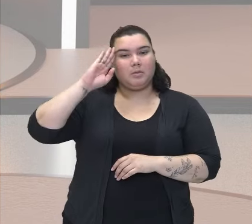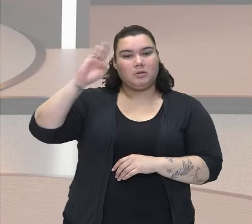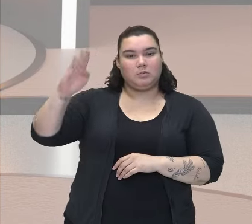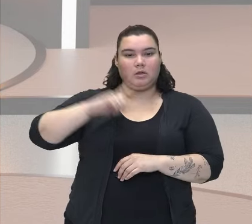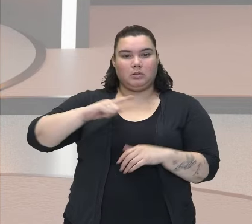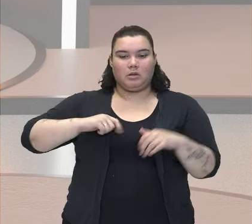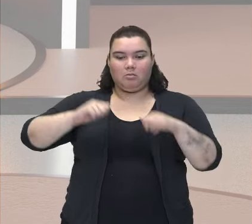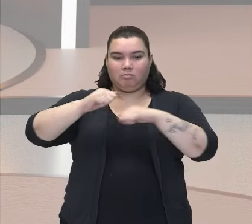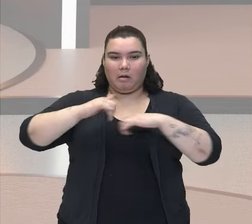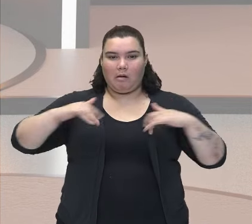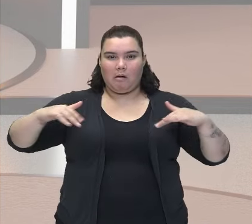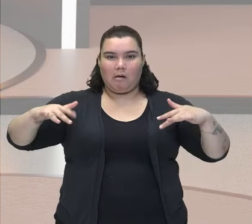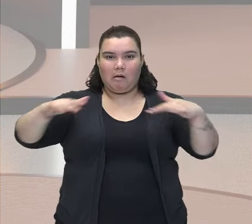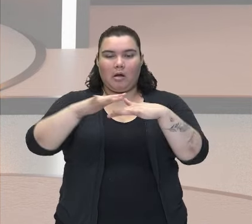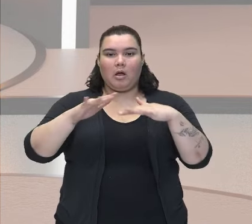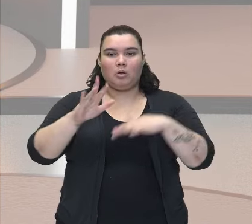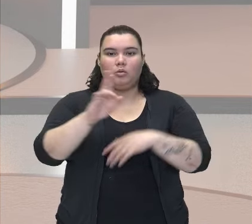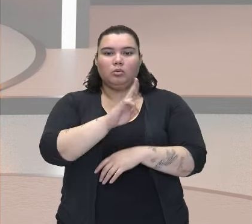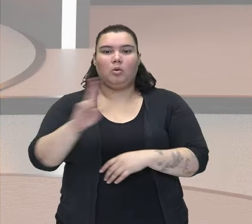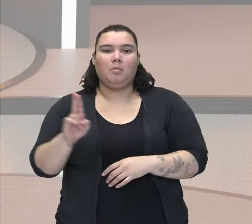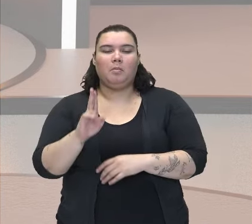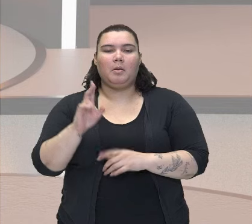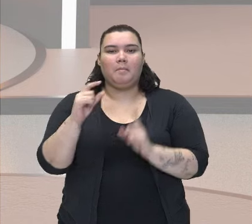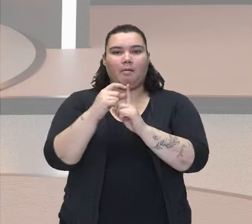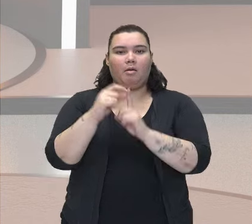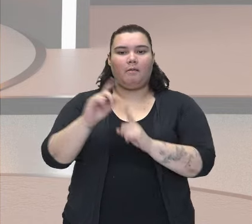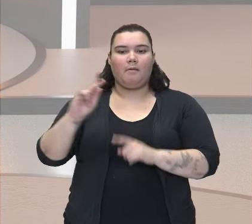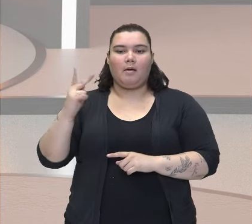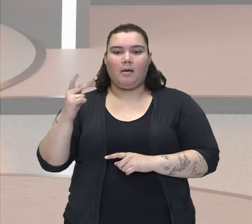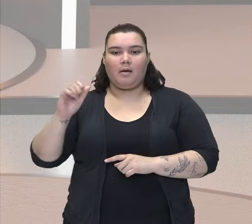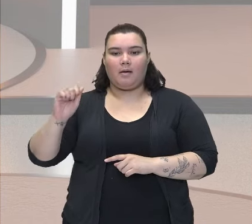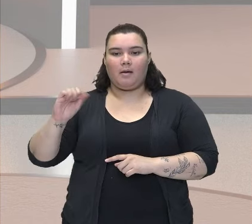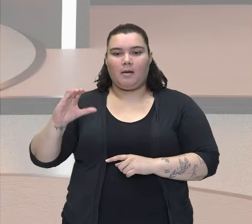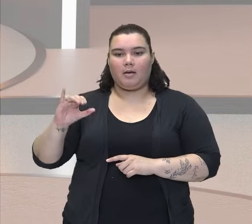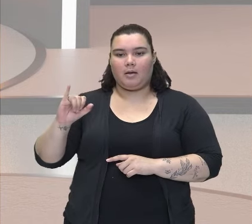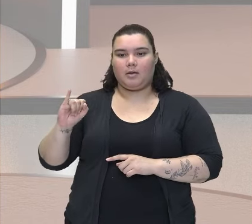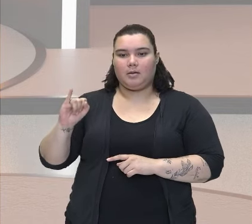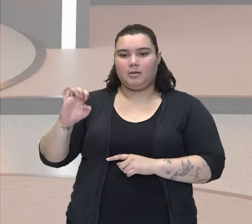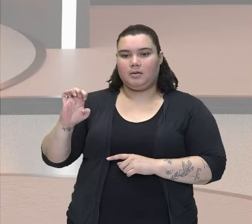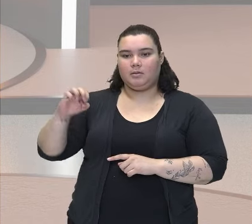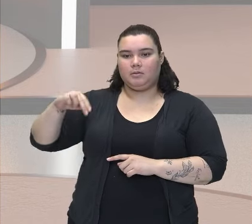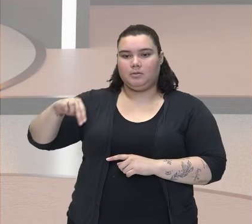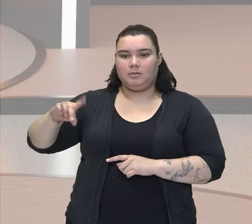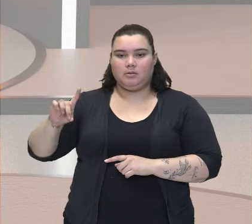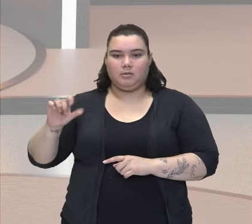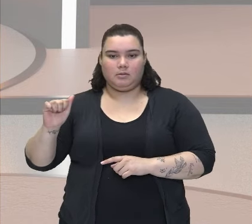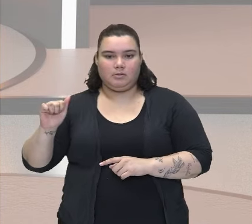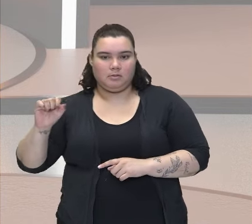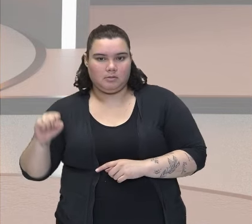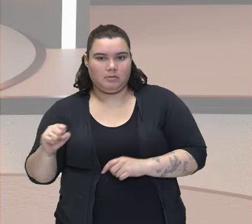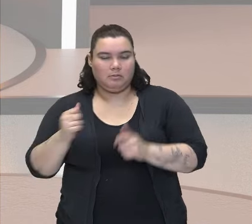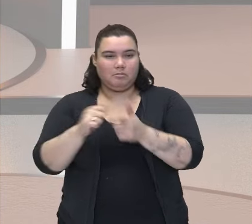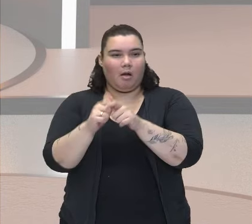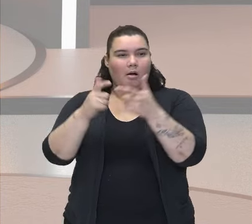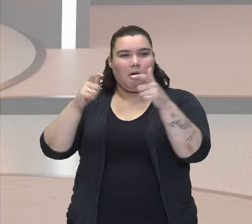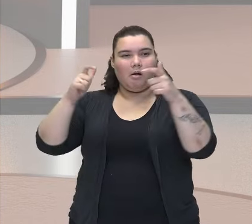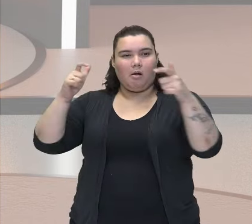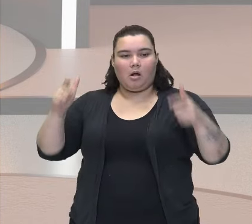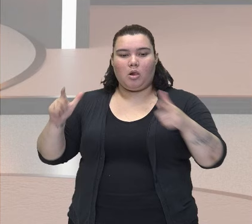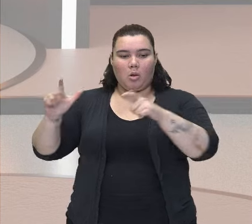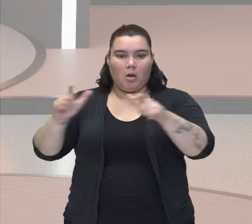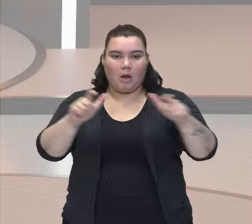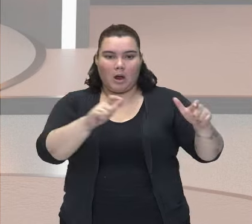propriedades conhecido como haciendas, né? Lá vai ser conhecido como as haciendas, grandes propriedades que